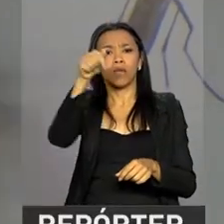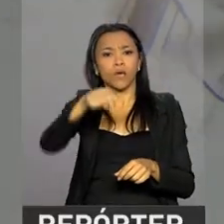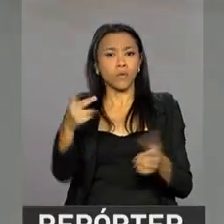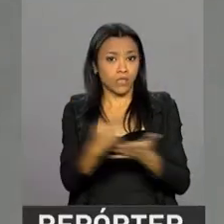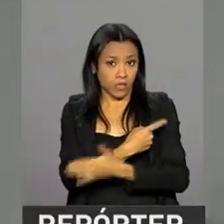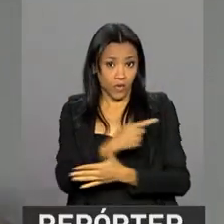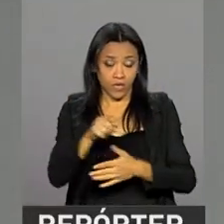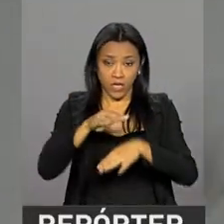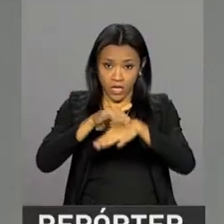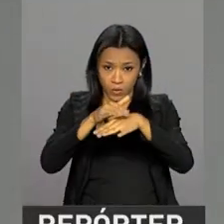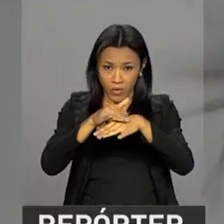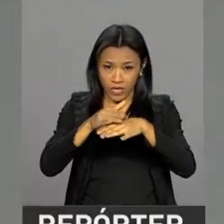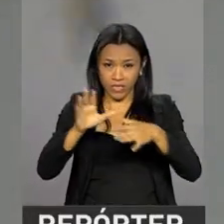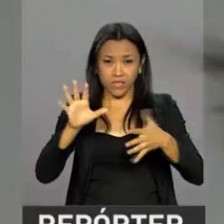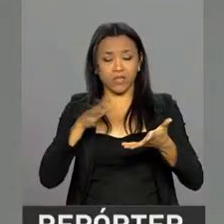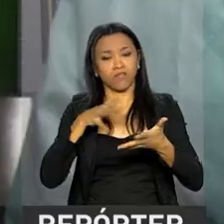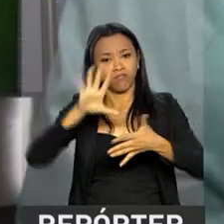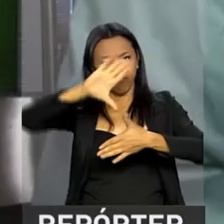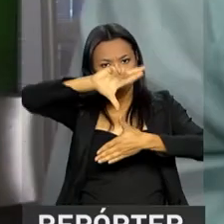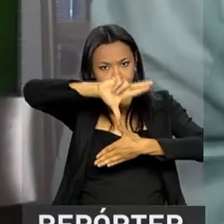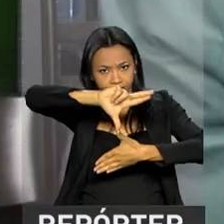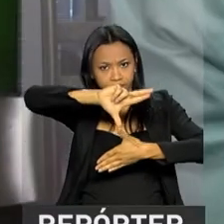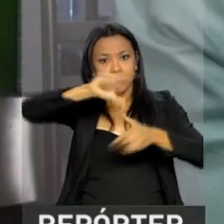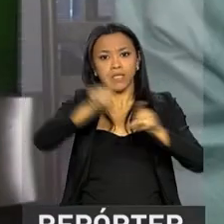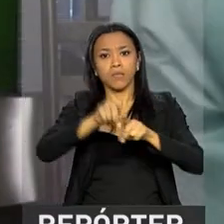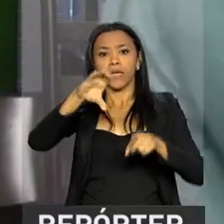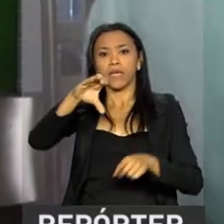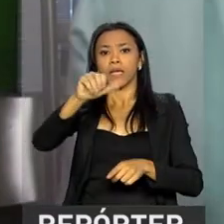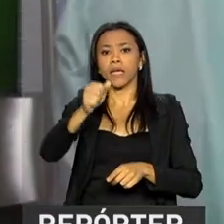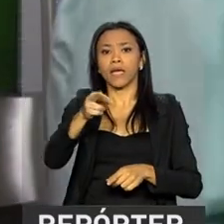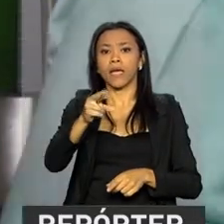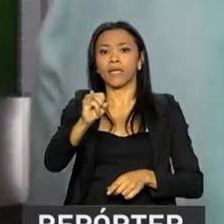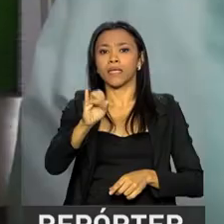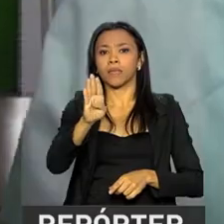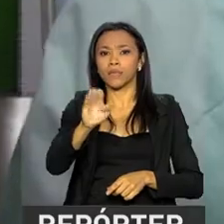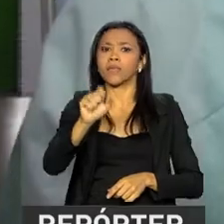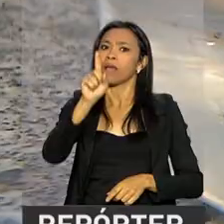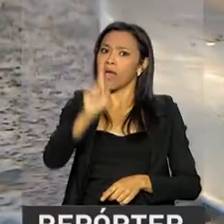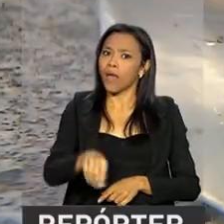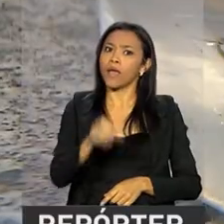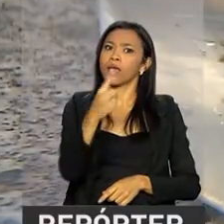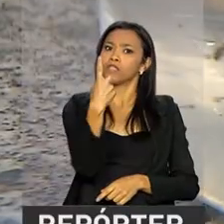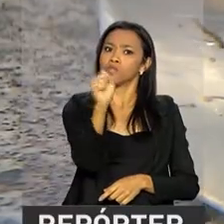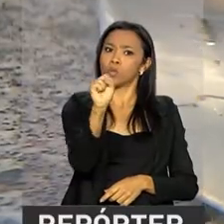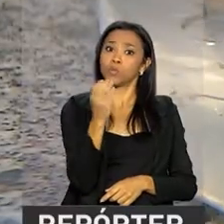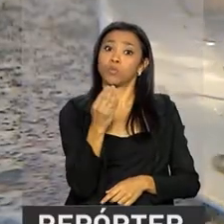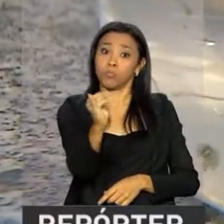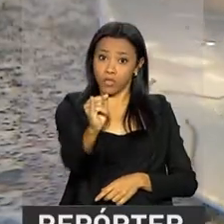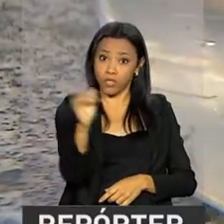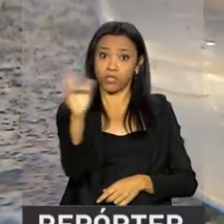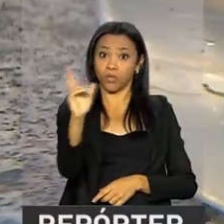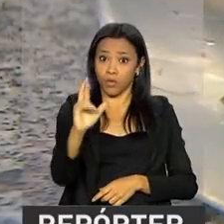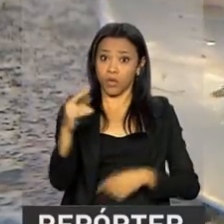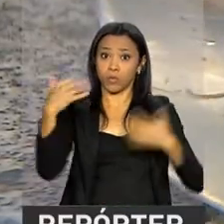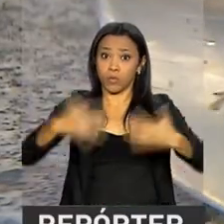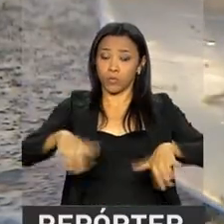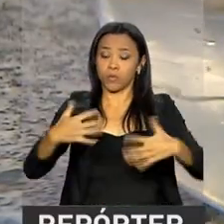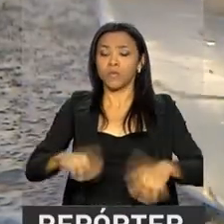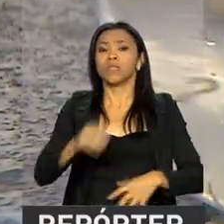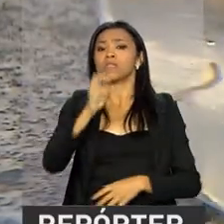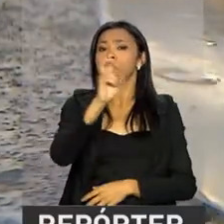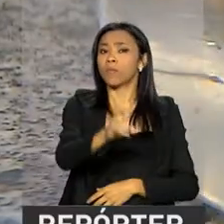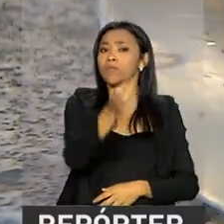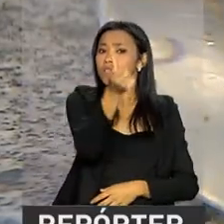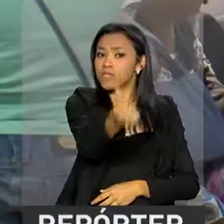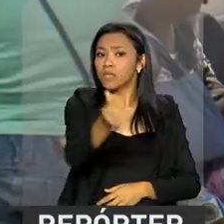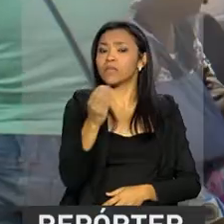da doença na América Latina e Caribe chegue a 18 bilhões de dólares, aproximadamente 56